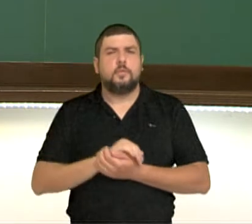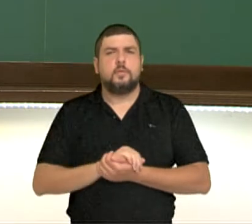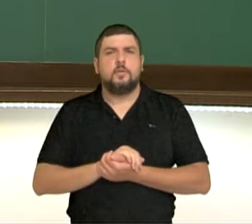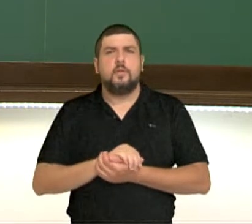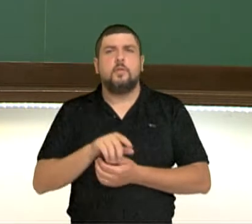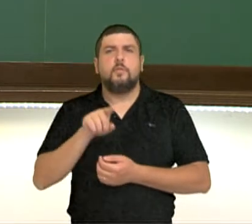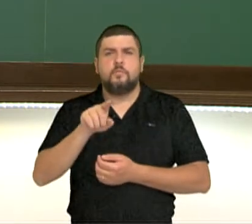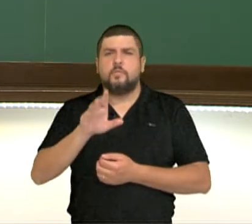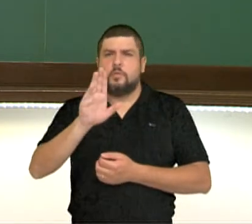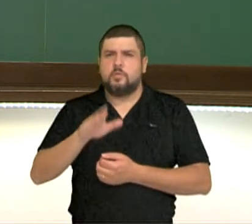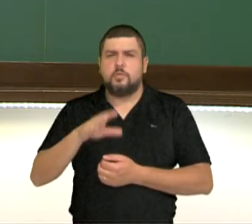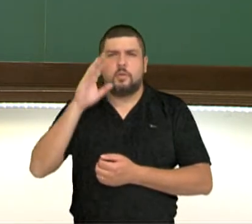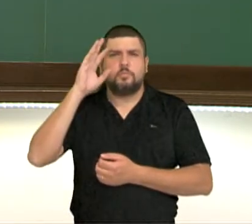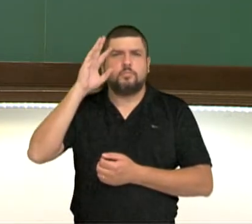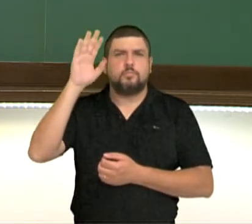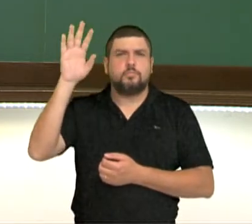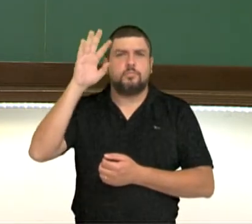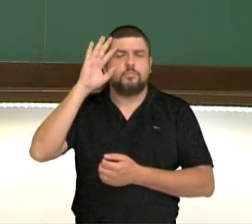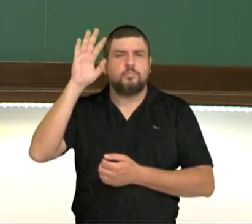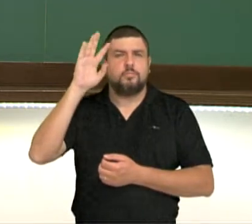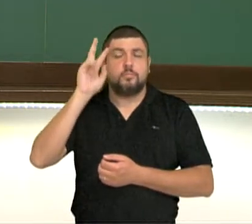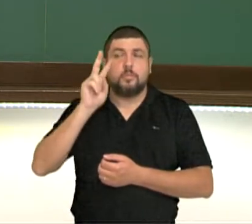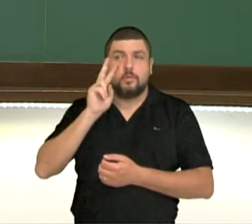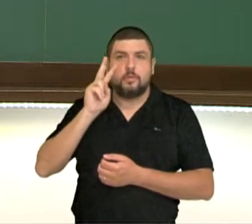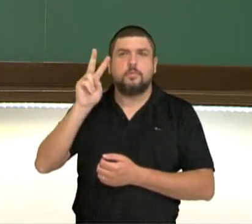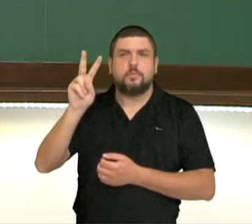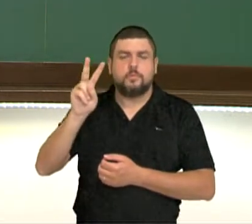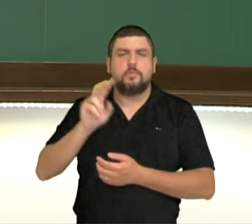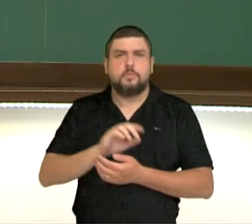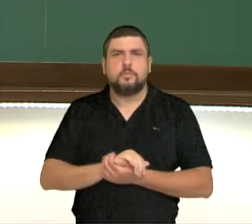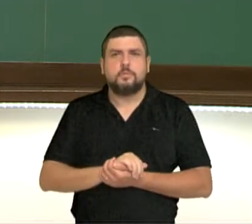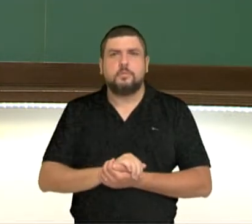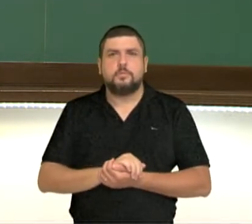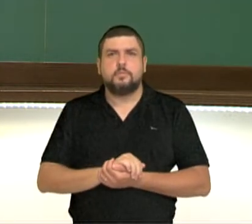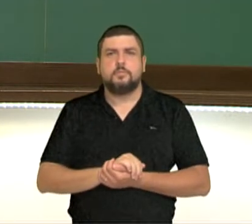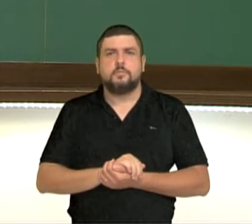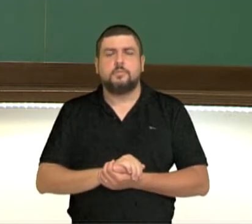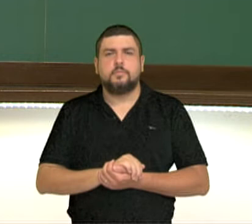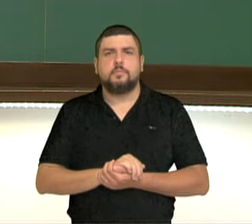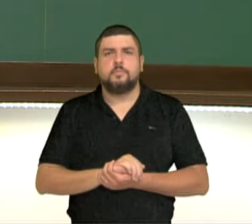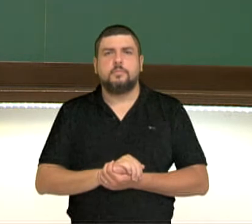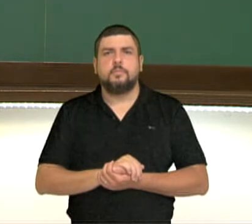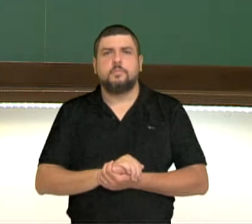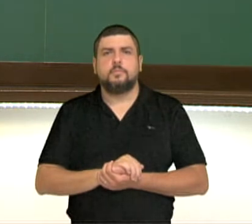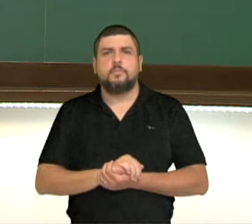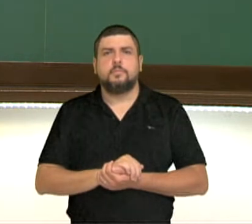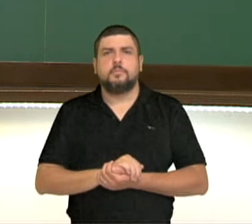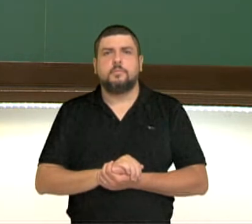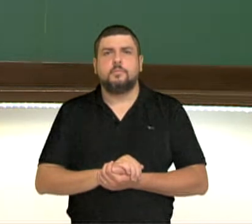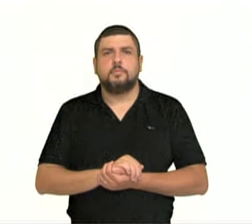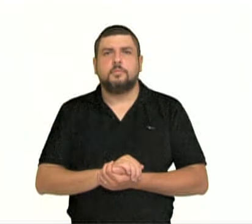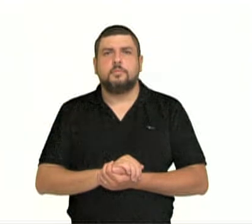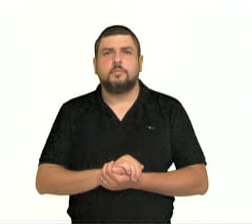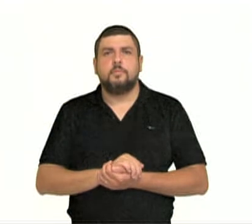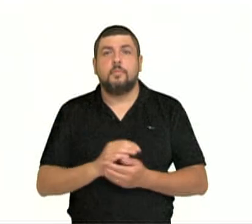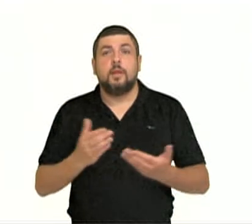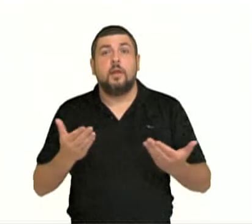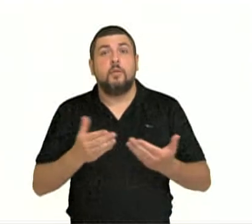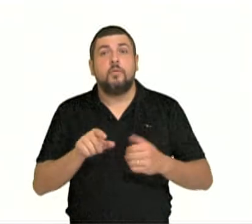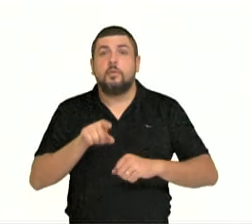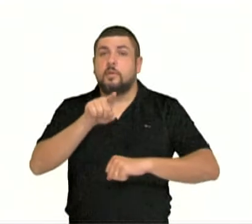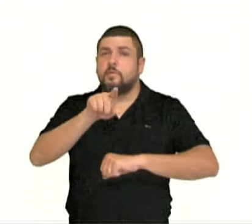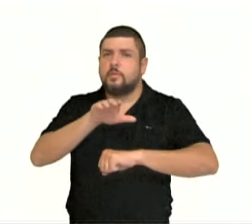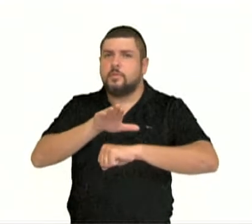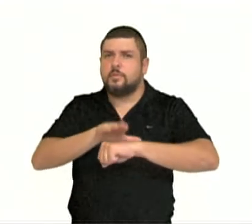deve ter visto, já deve ter imaginado essa situação, certo? Bem, agora é com você,